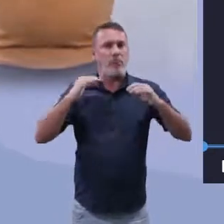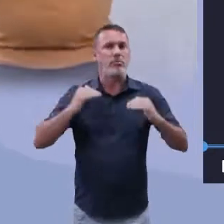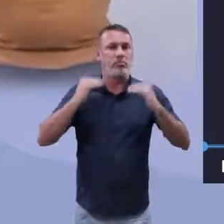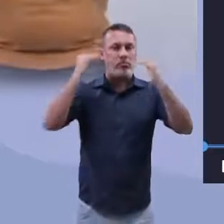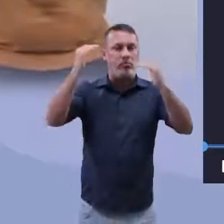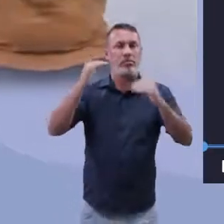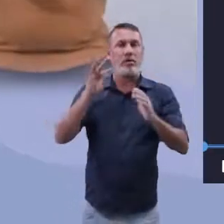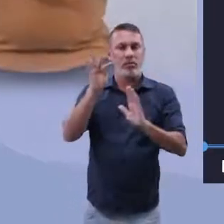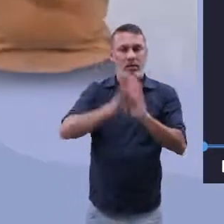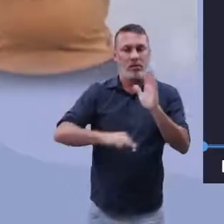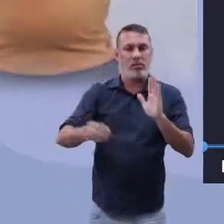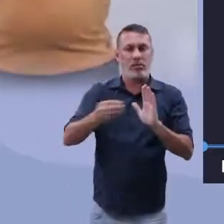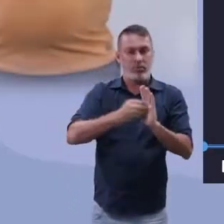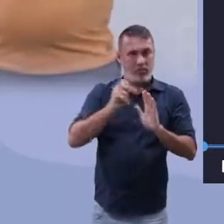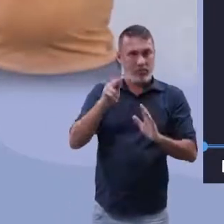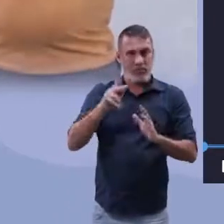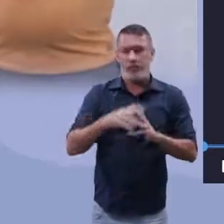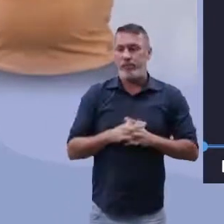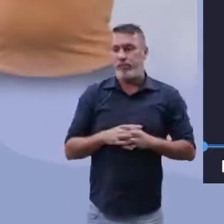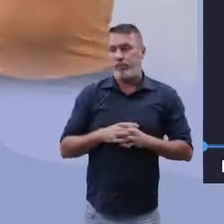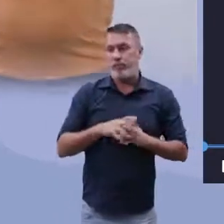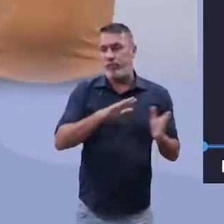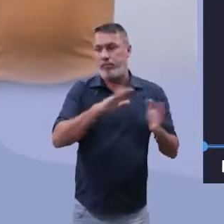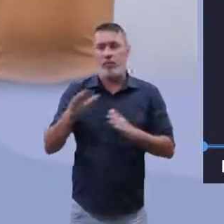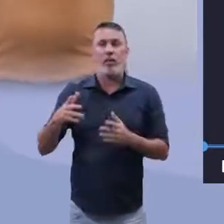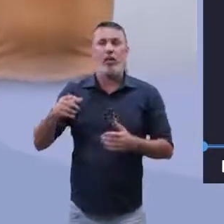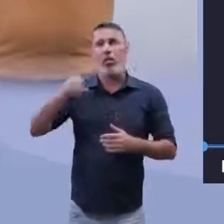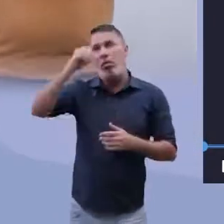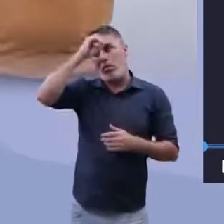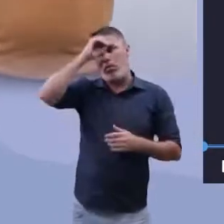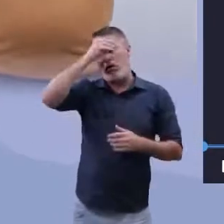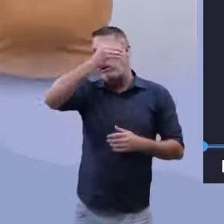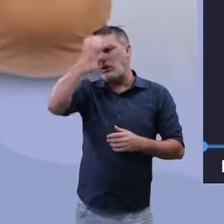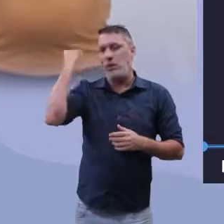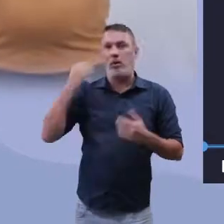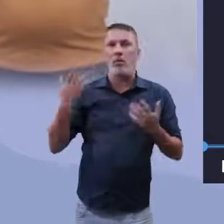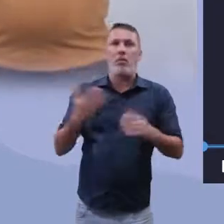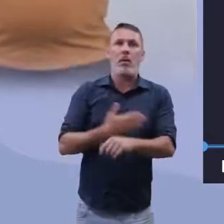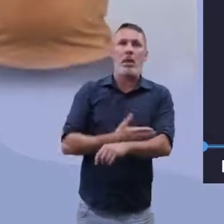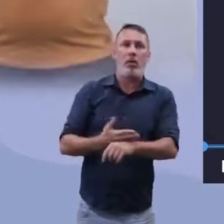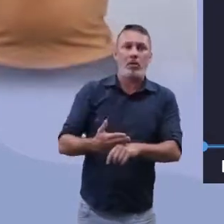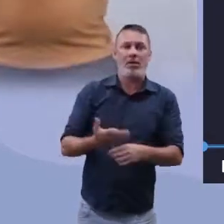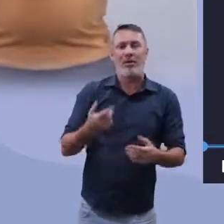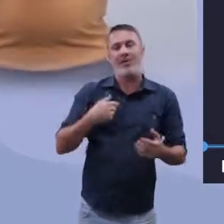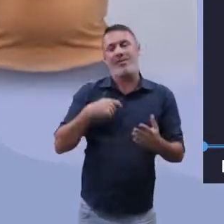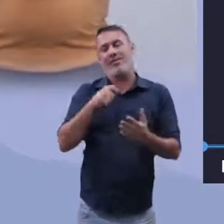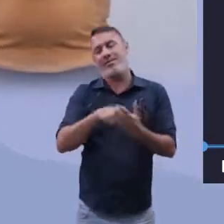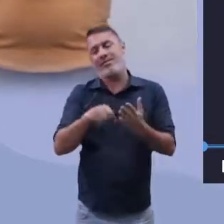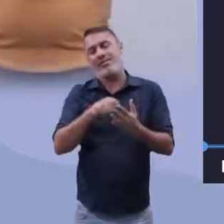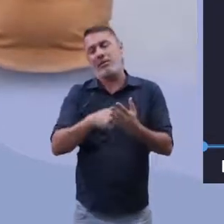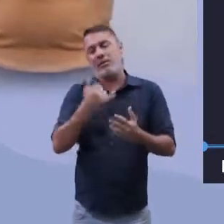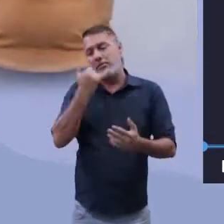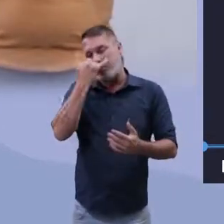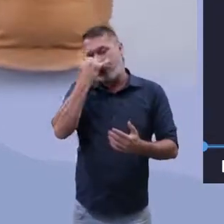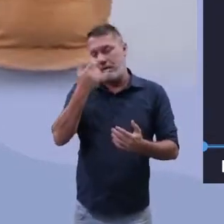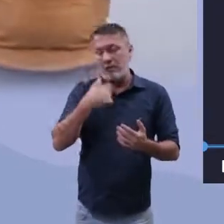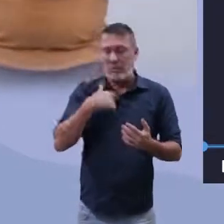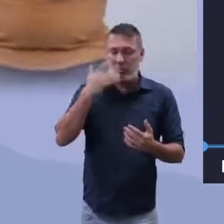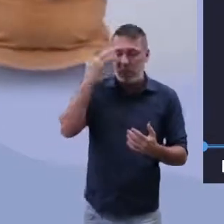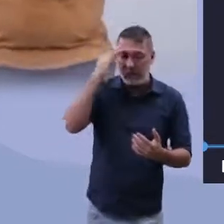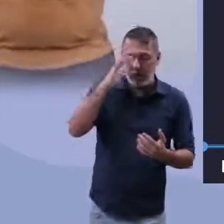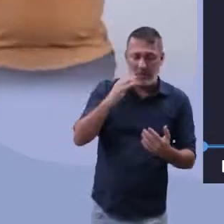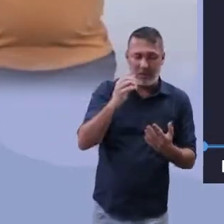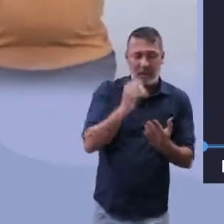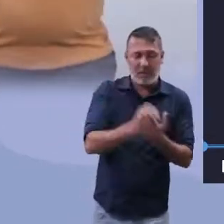colocar em evidência no nosso texto. Ok? Então, vamos lá. Deu branco. Estou escrevendo minha redação, professor, pelo